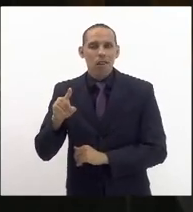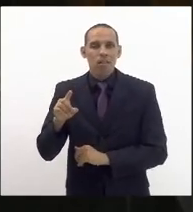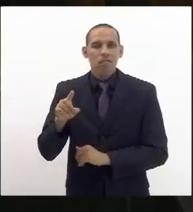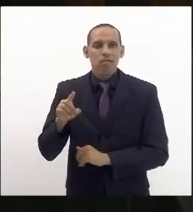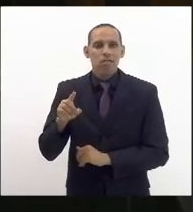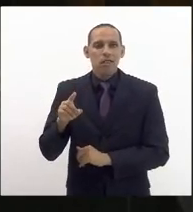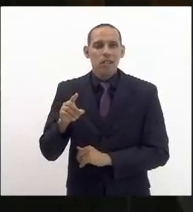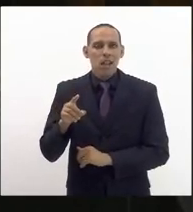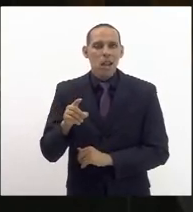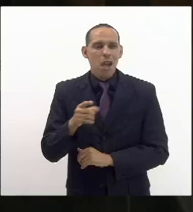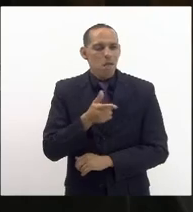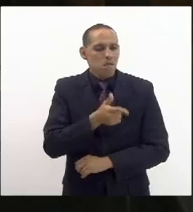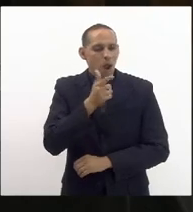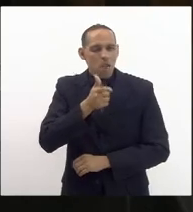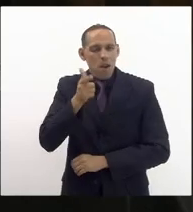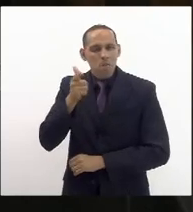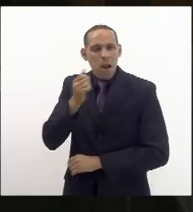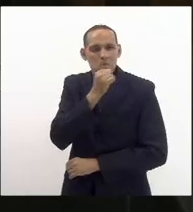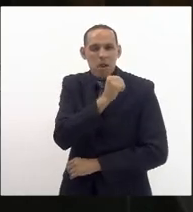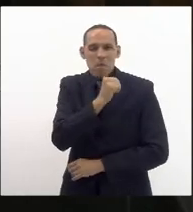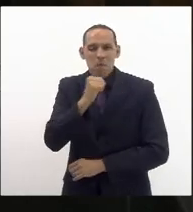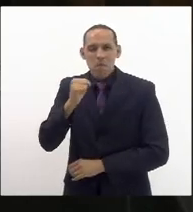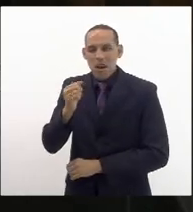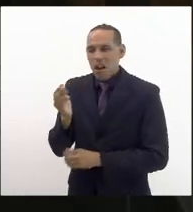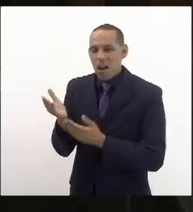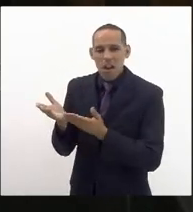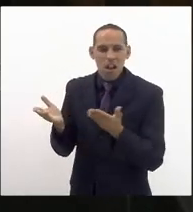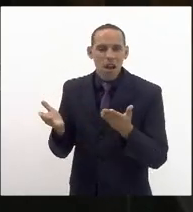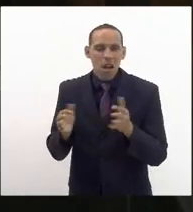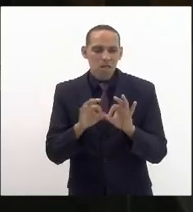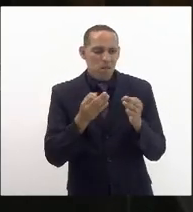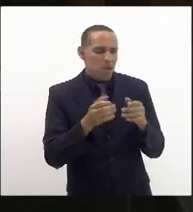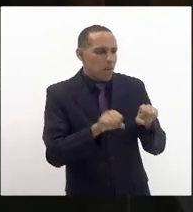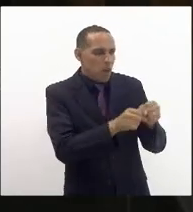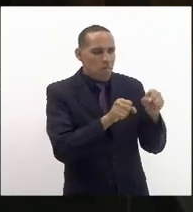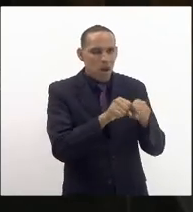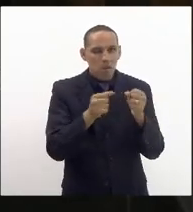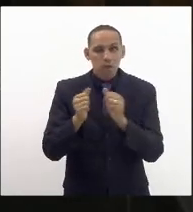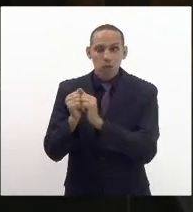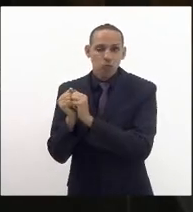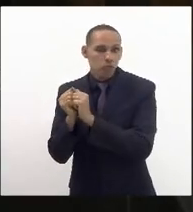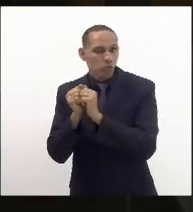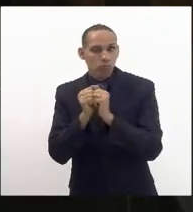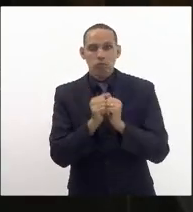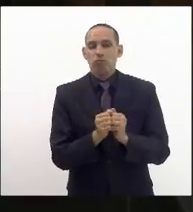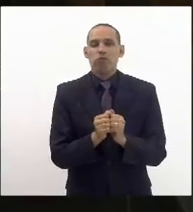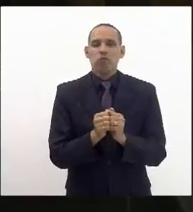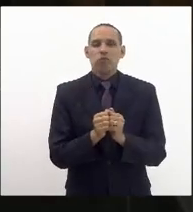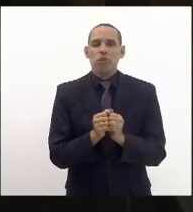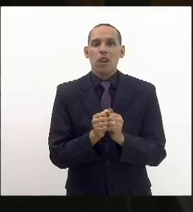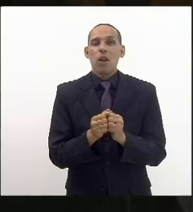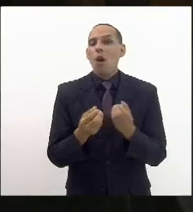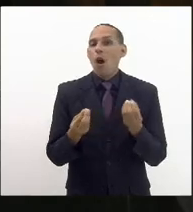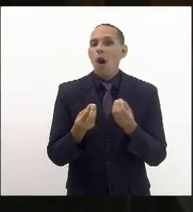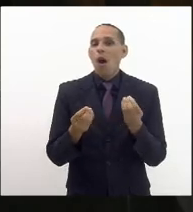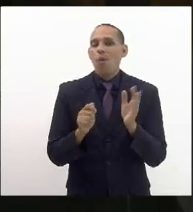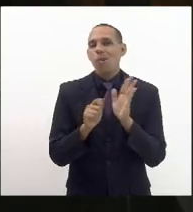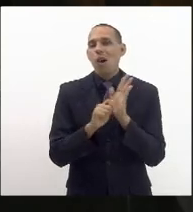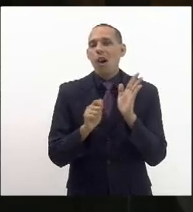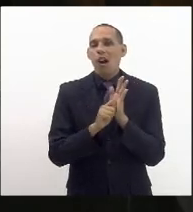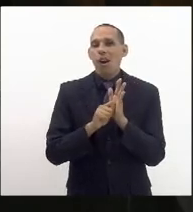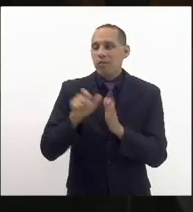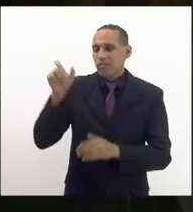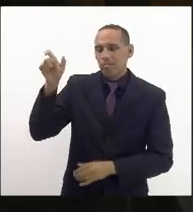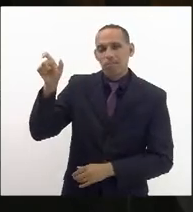que assassinam pessoas, que dizimam famílias com essa maldição que é a droga, esse